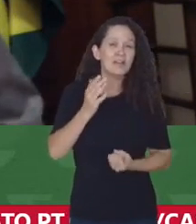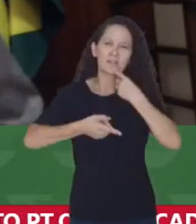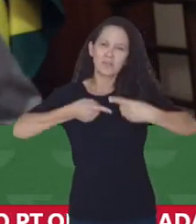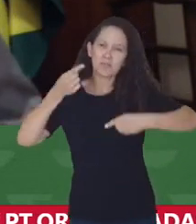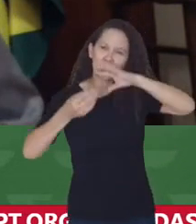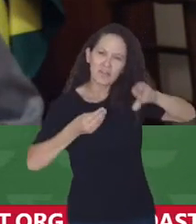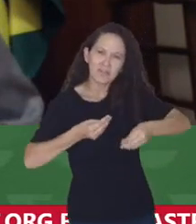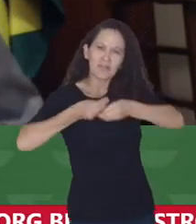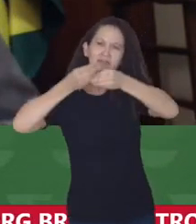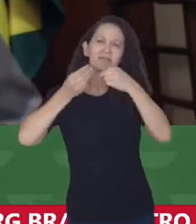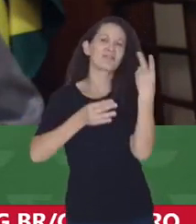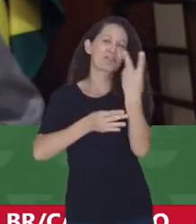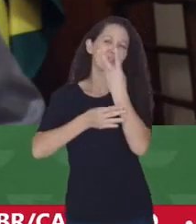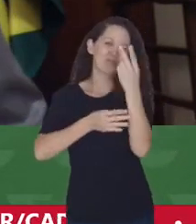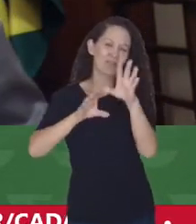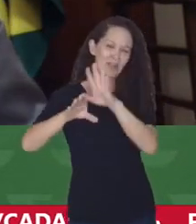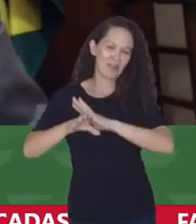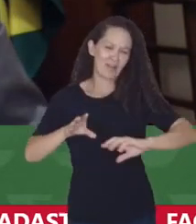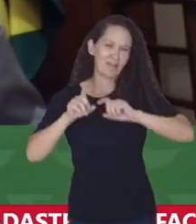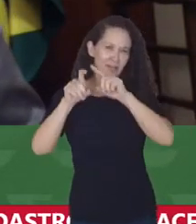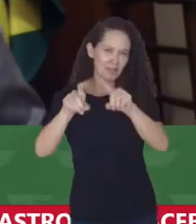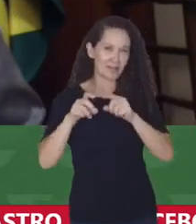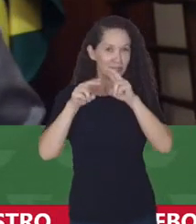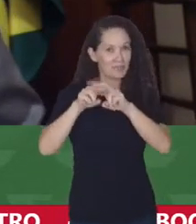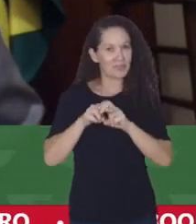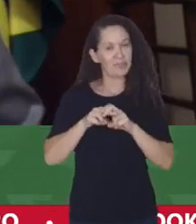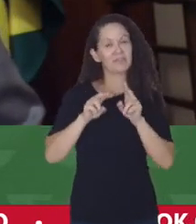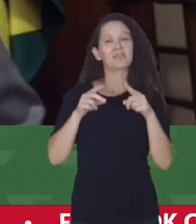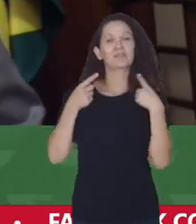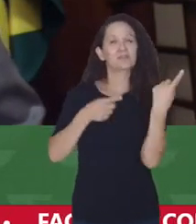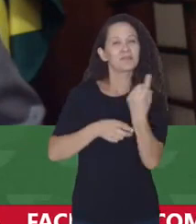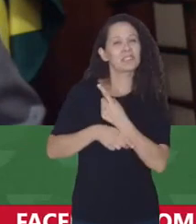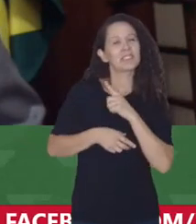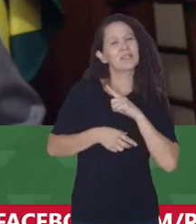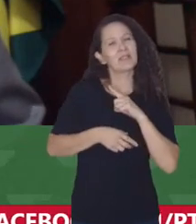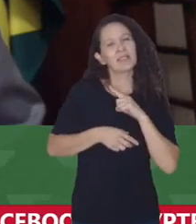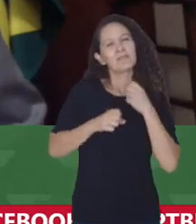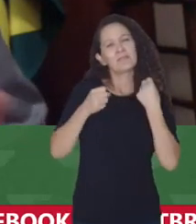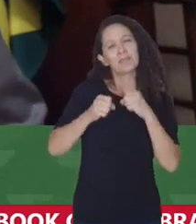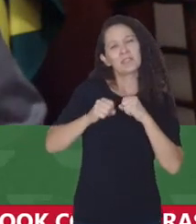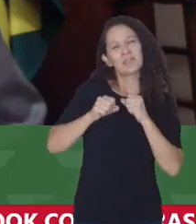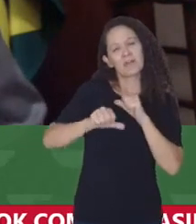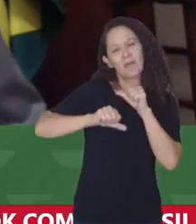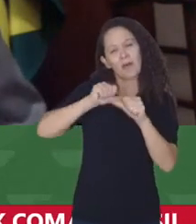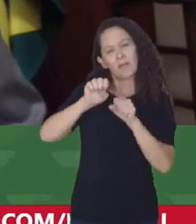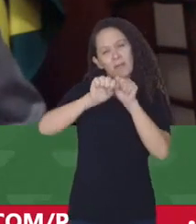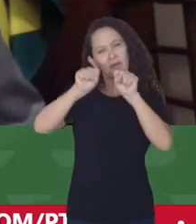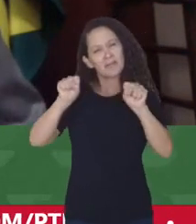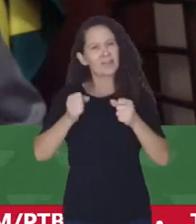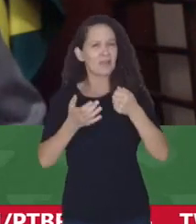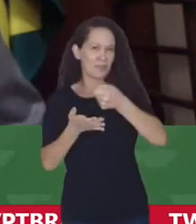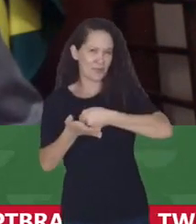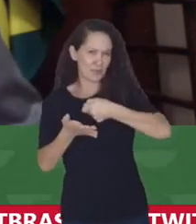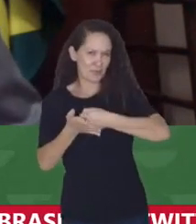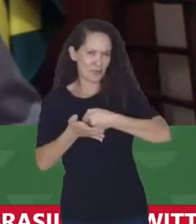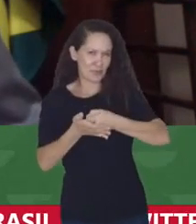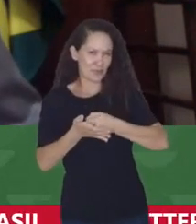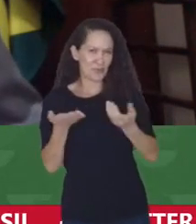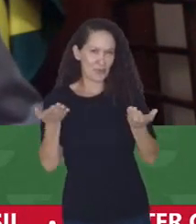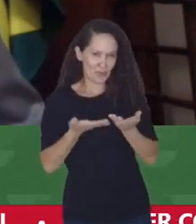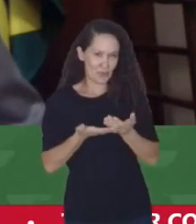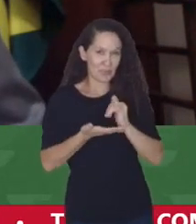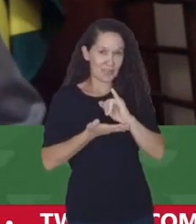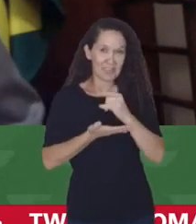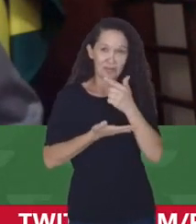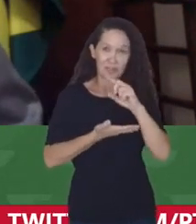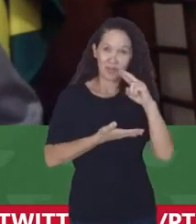do campo. Para isso é evidente que você tem que fazer uma inversão no sistema tributário. Hoje, se você não agregar